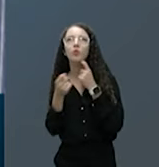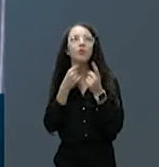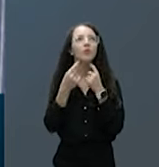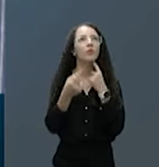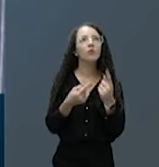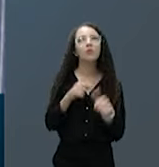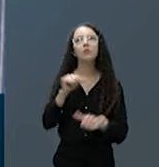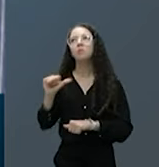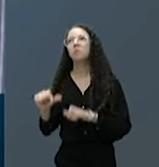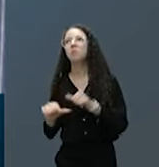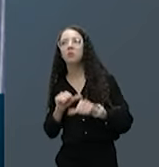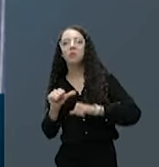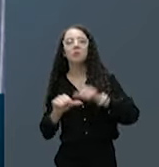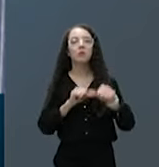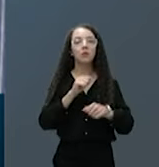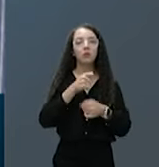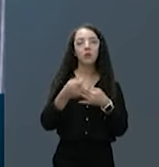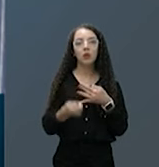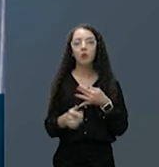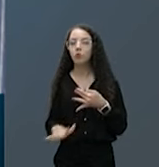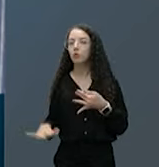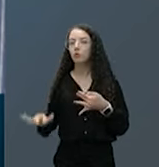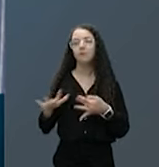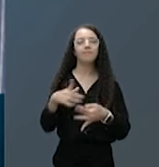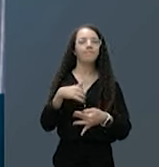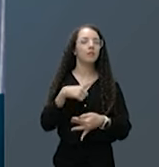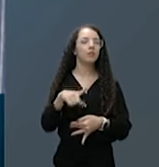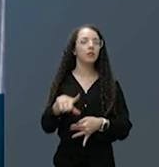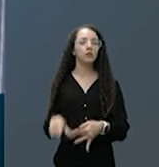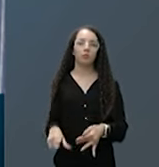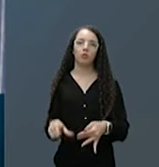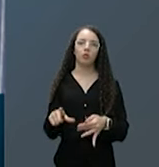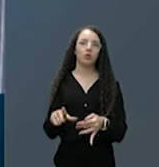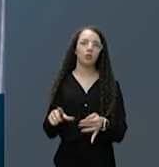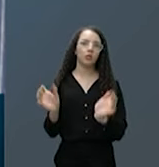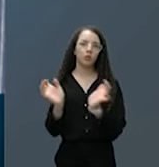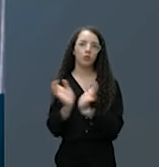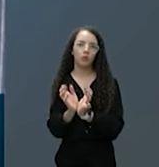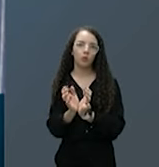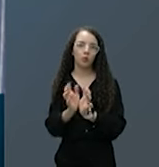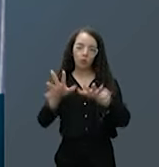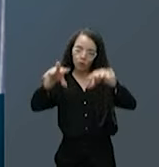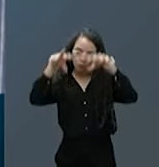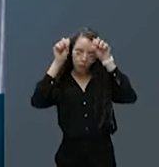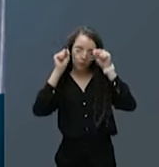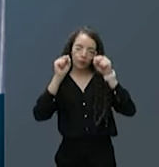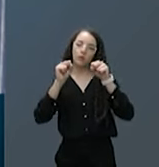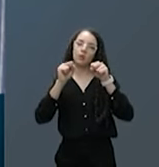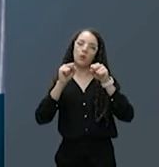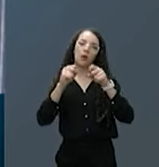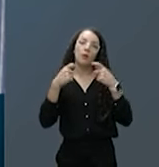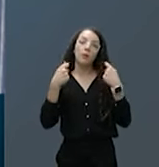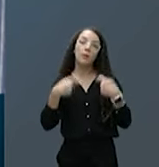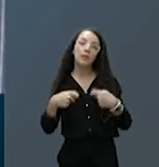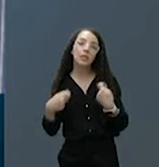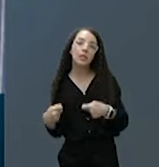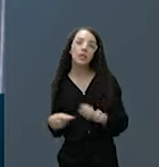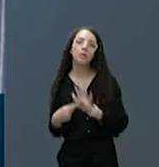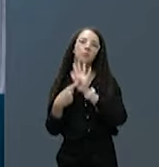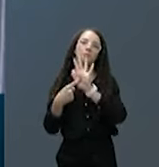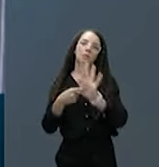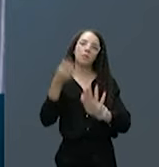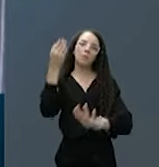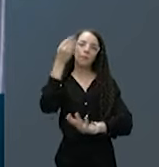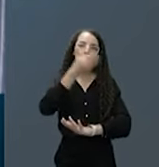oscilação jurisprudencial nesta corte a respeito da necessidade de comprovação da existência